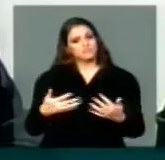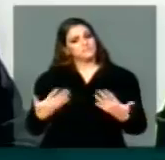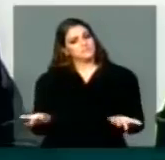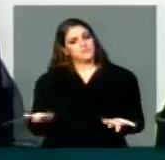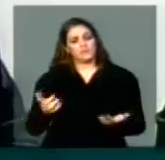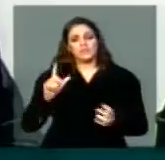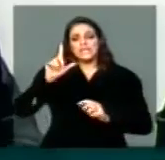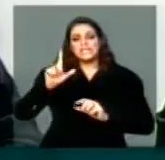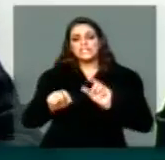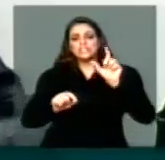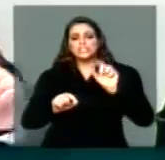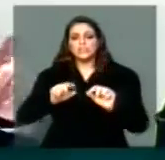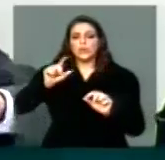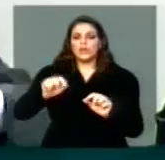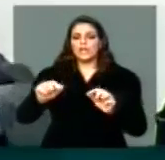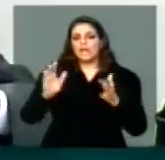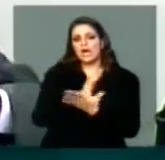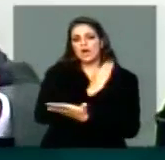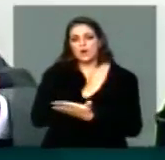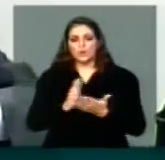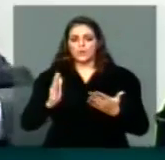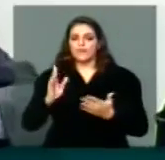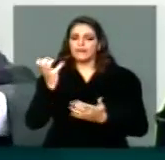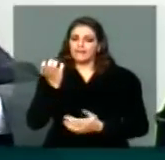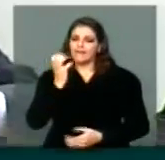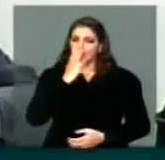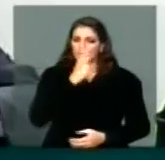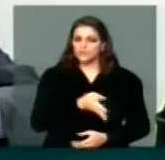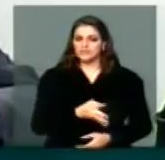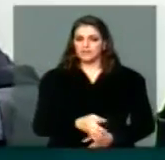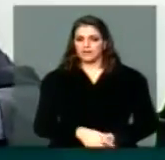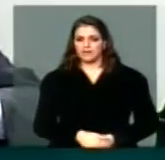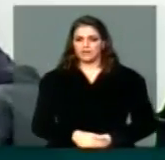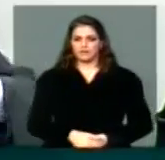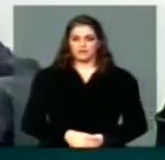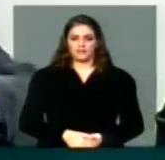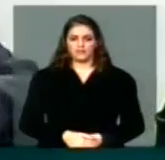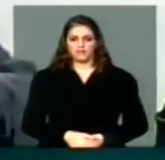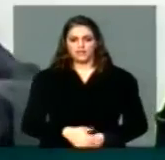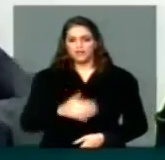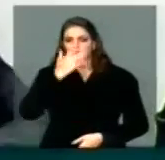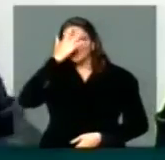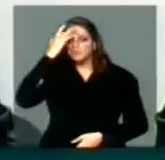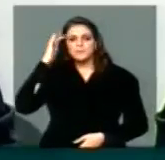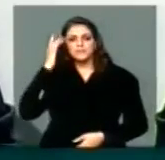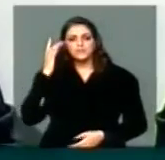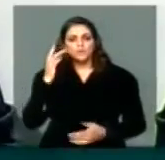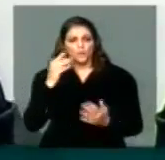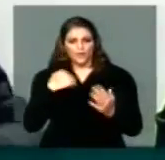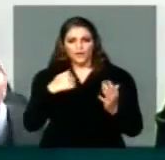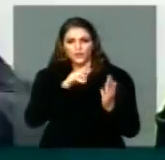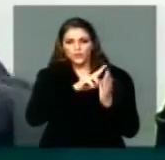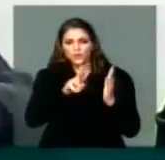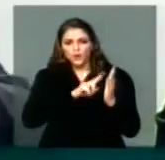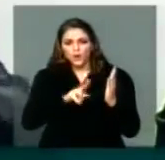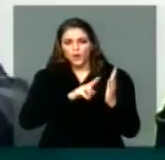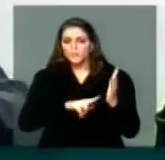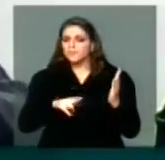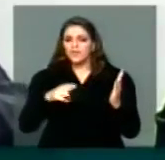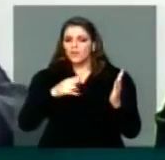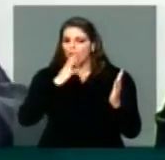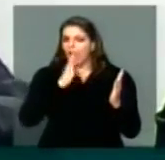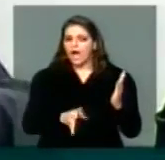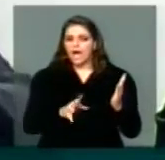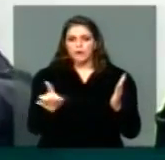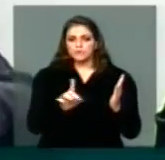quer investigar. Não estou dizendo que esses que eu falei receberam doações fruto de nada ilegal, não. Eu não concordo